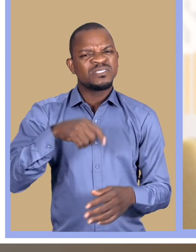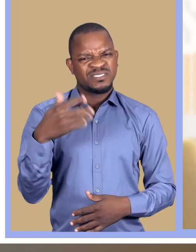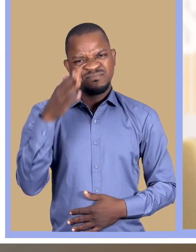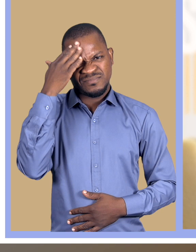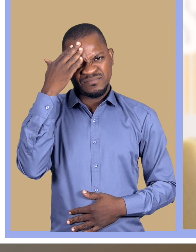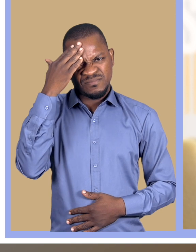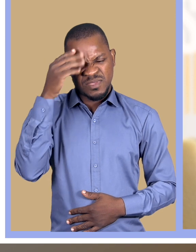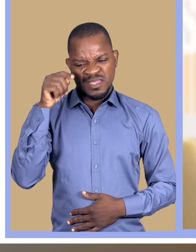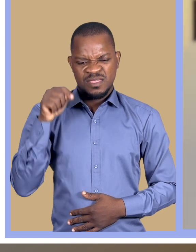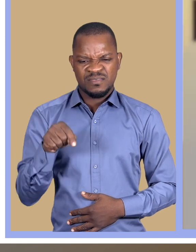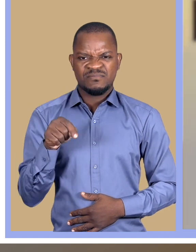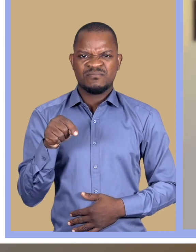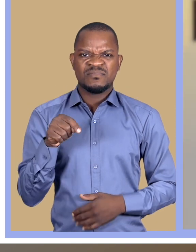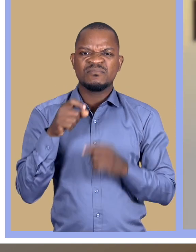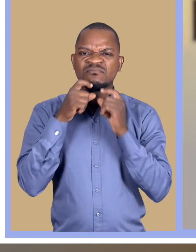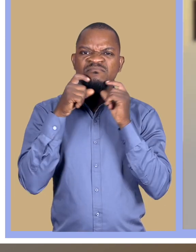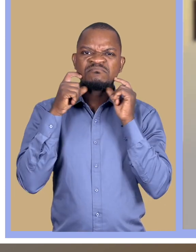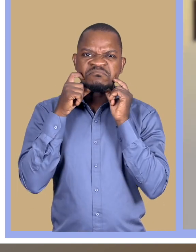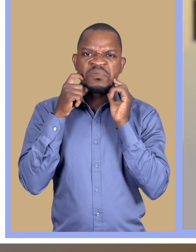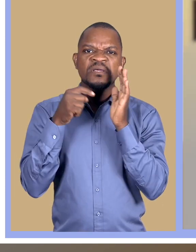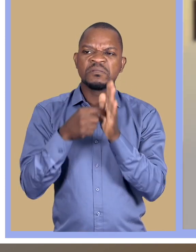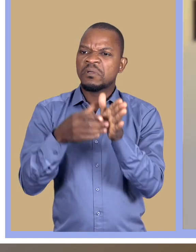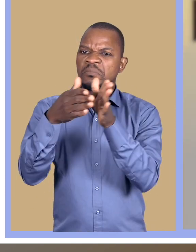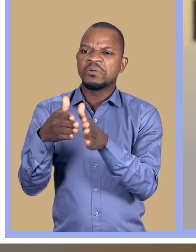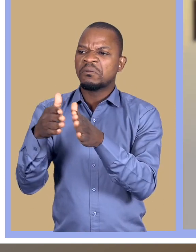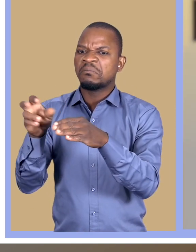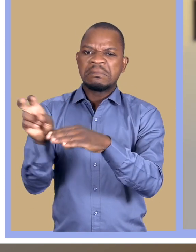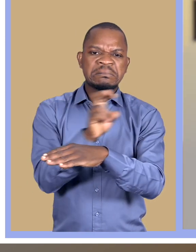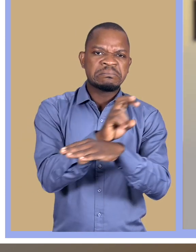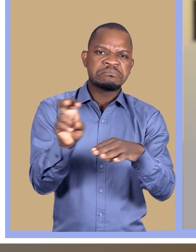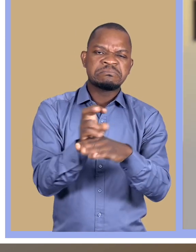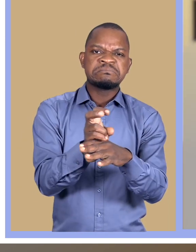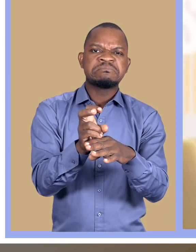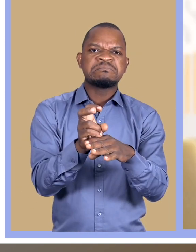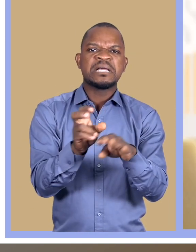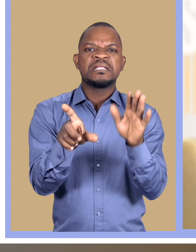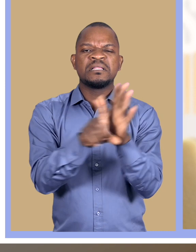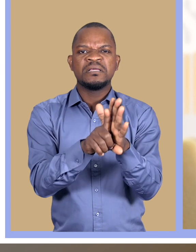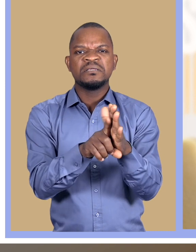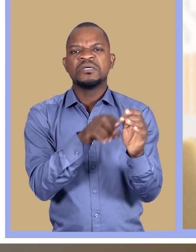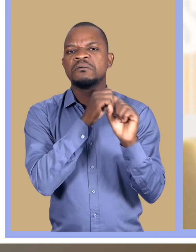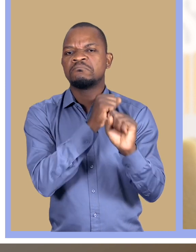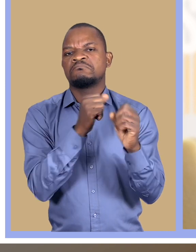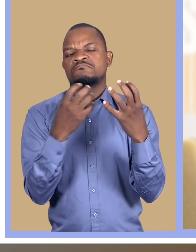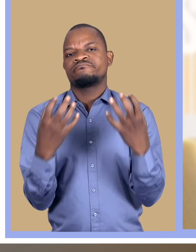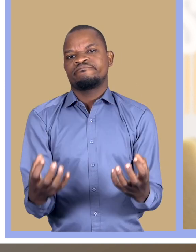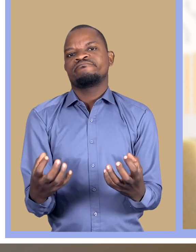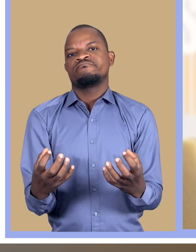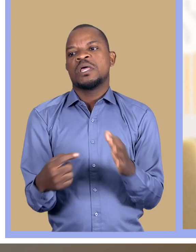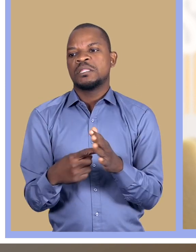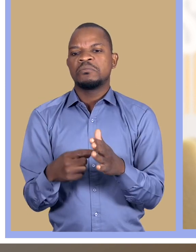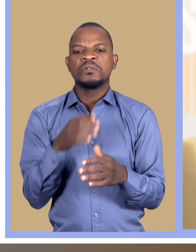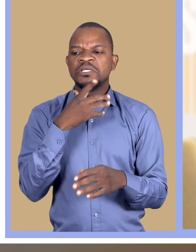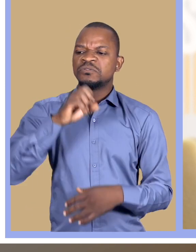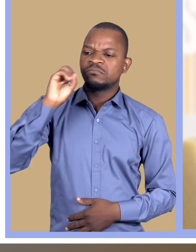num país onde ninguém te vai impor, ou te vai obrigar, ou te vai cobrar pelo